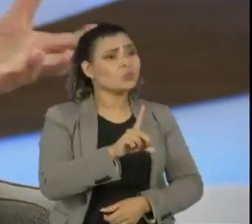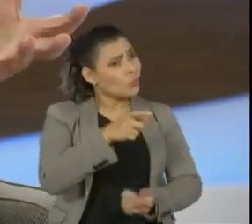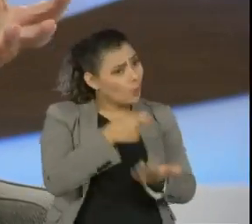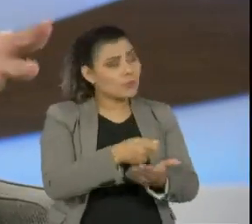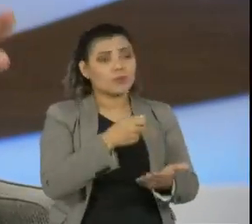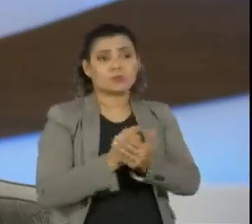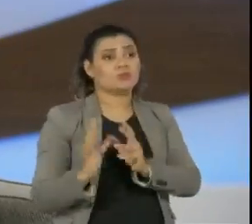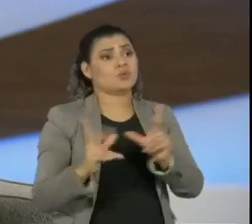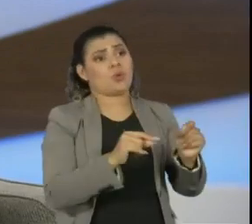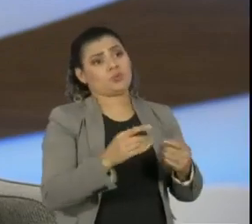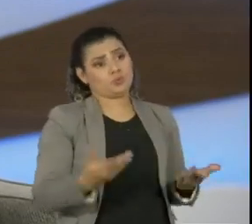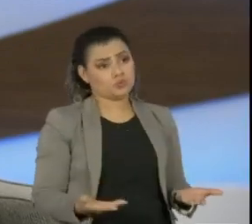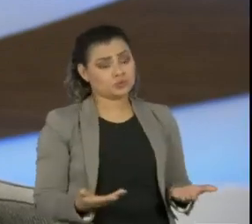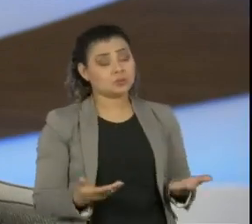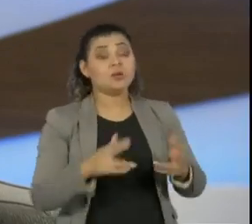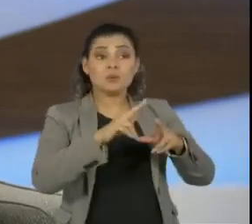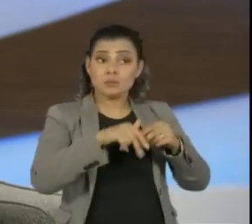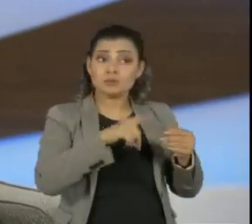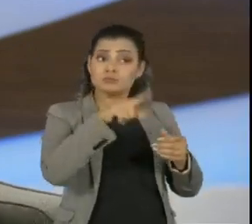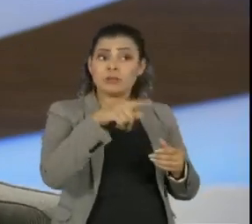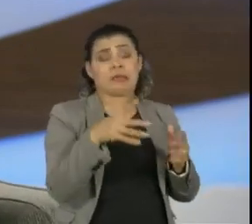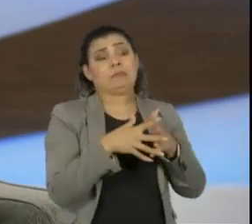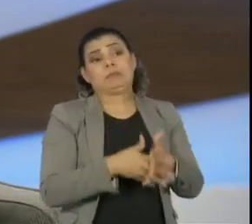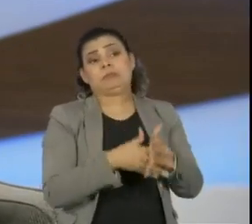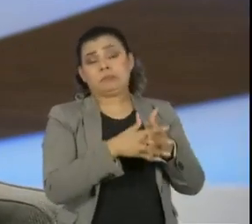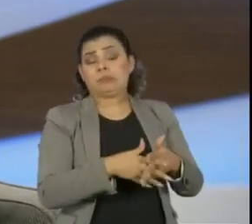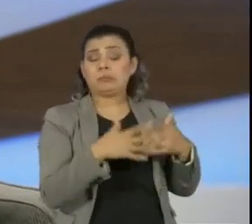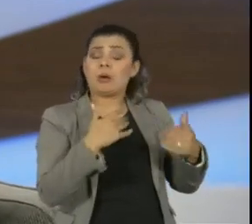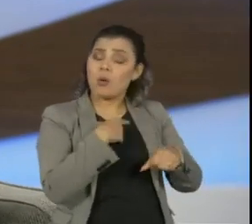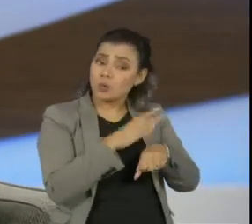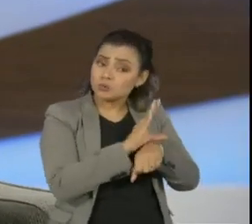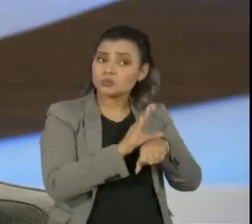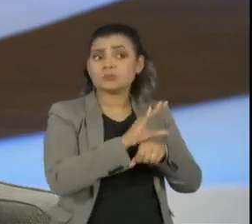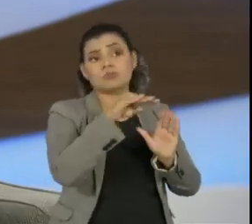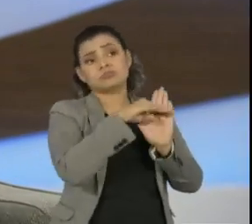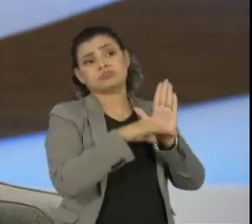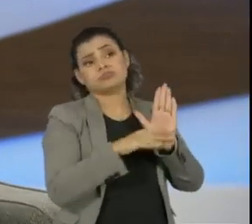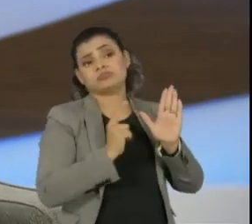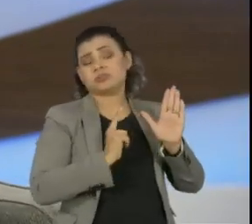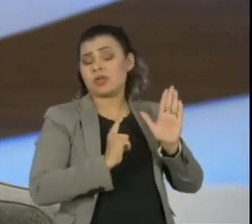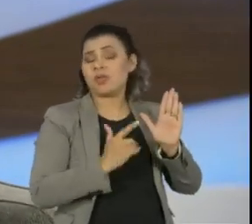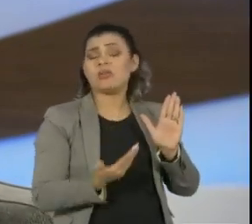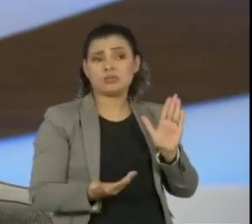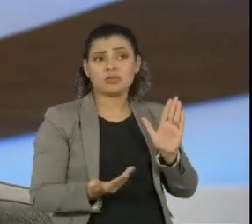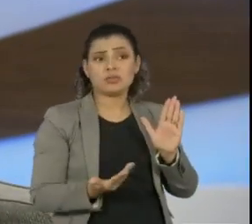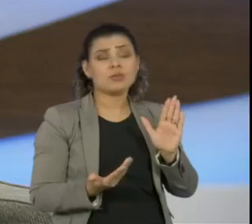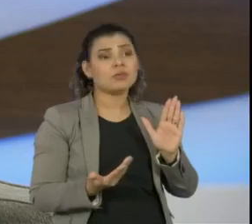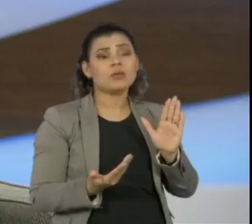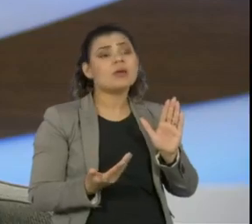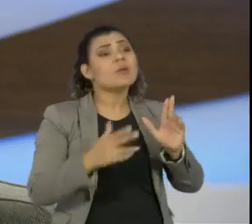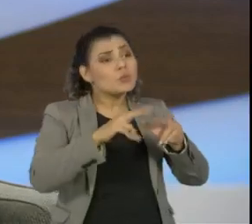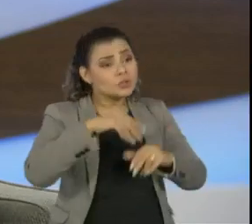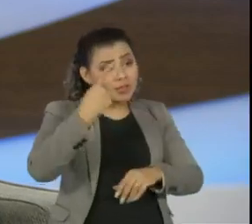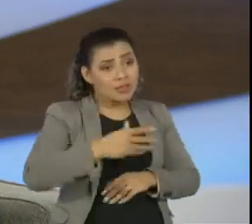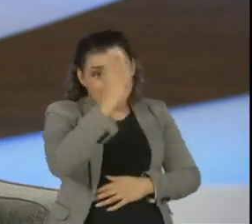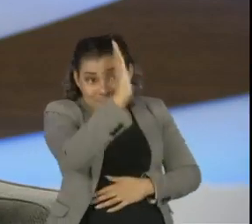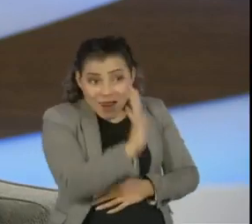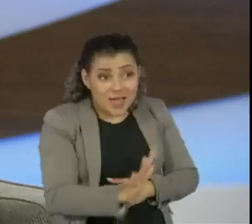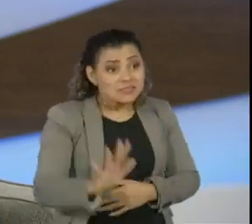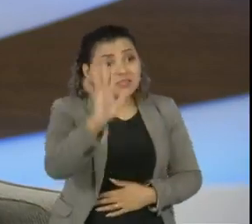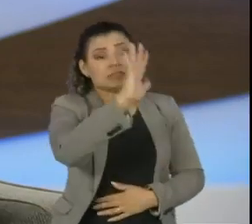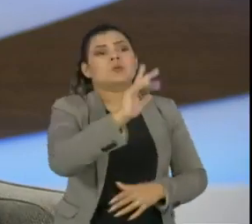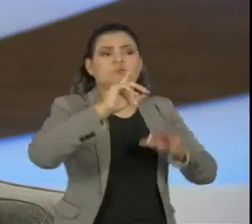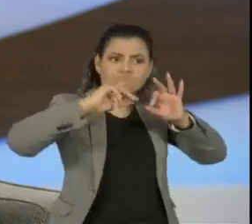dever de todos então a uma obrigação constitucional nesse sentido o que caracteriza o brasil